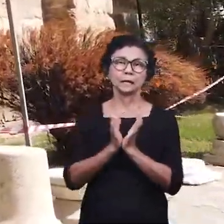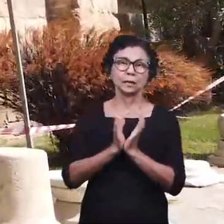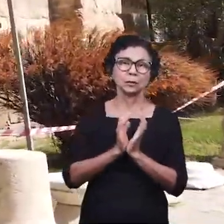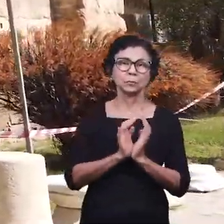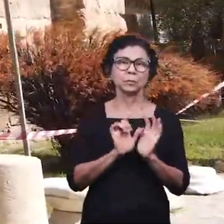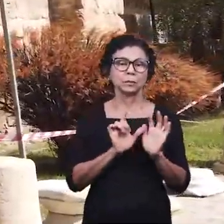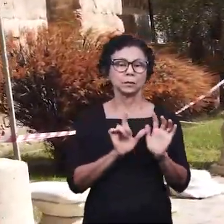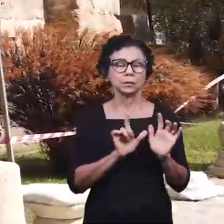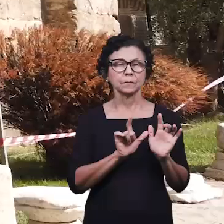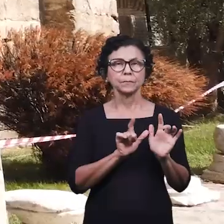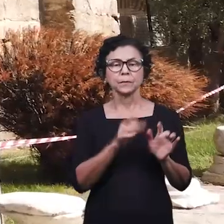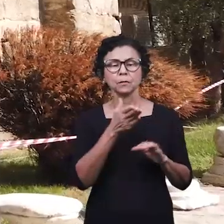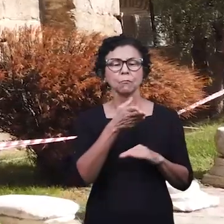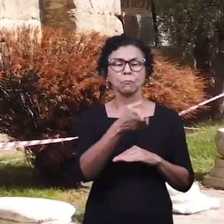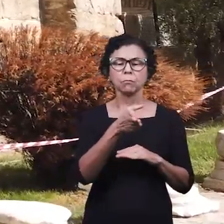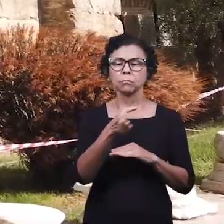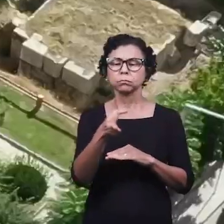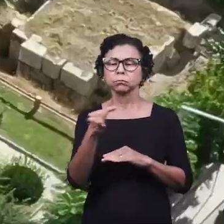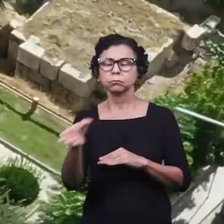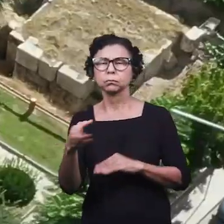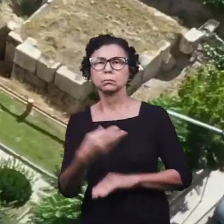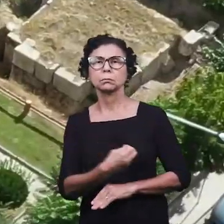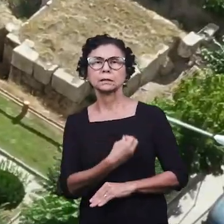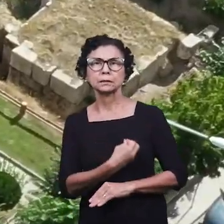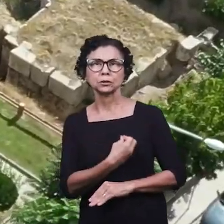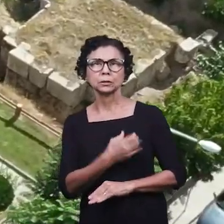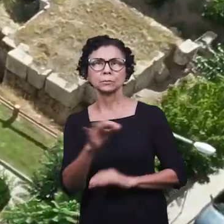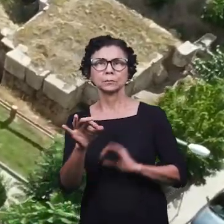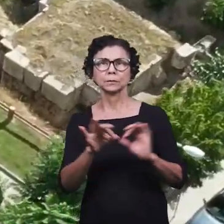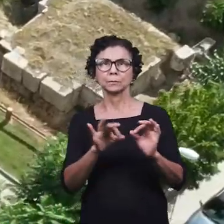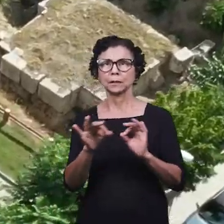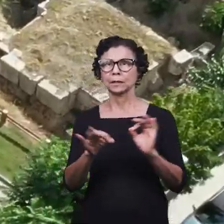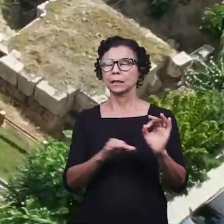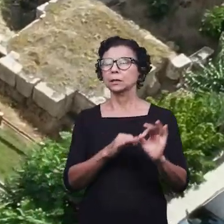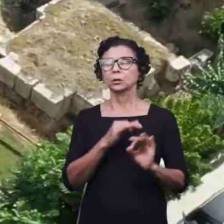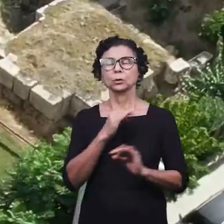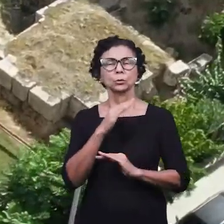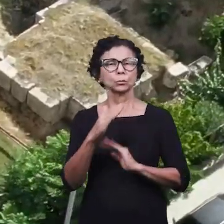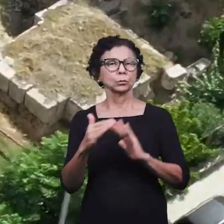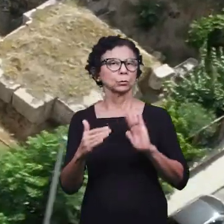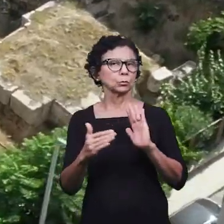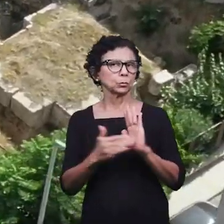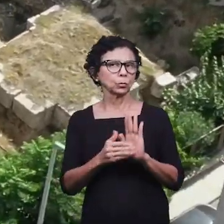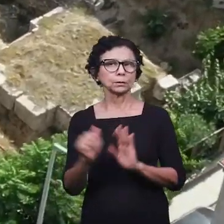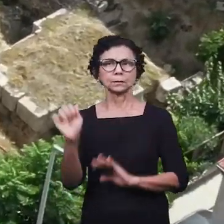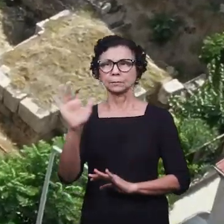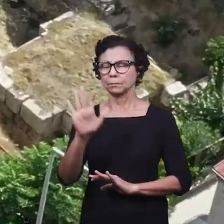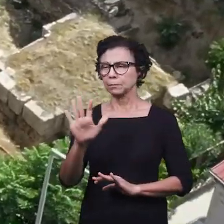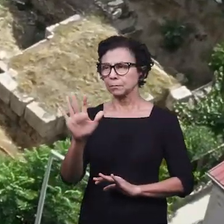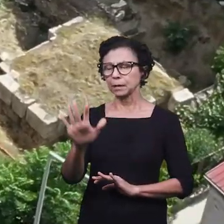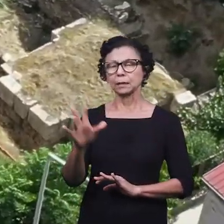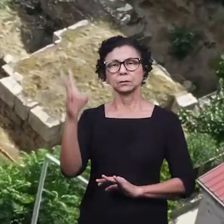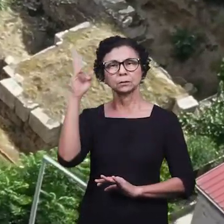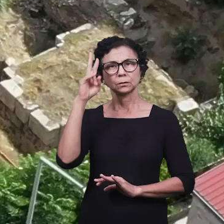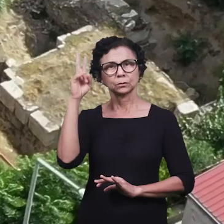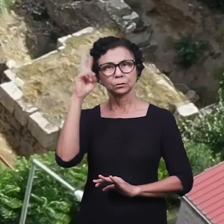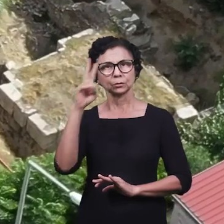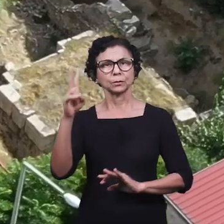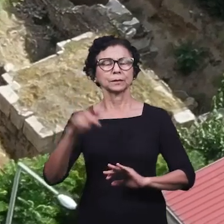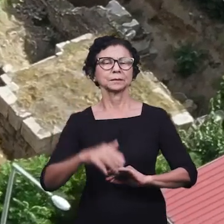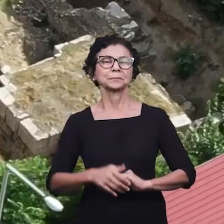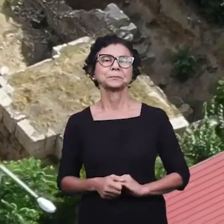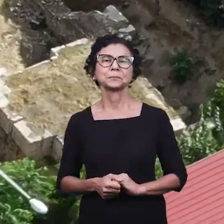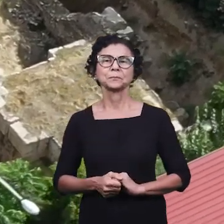e que para fazer um trabalho ali. Isso tudo está no nosso canal no YouTube, tá? Você tem acesso. Nós começamos, inclusive, essa sequência do